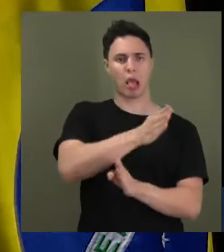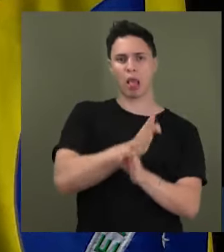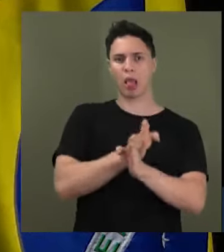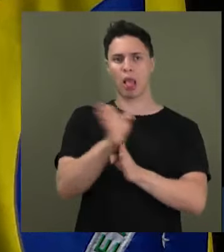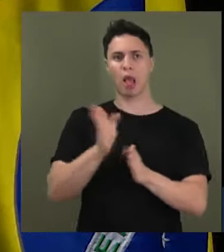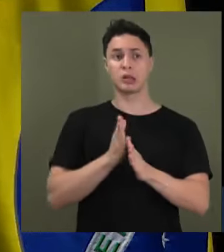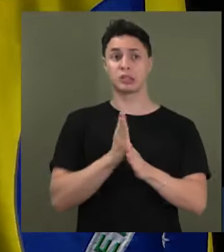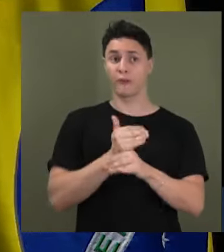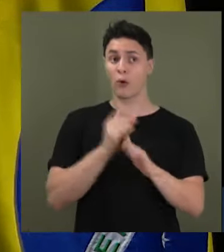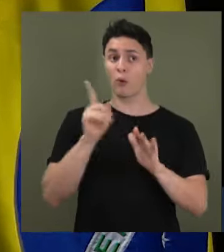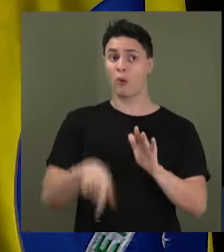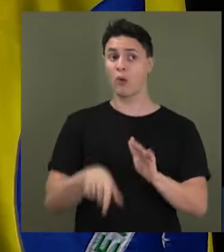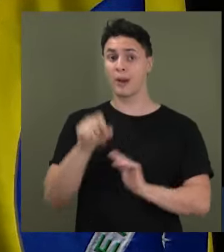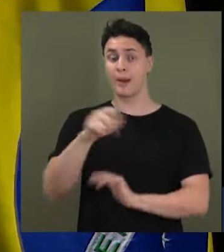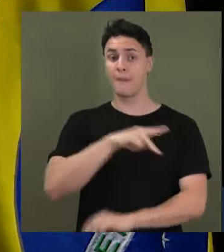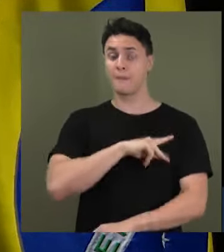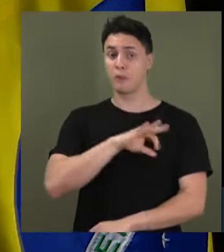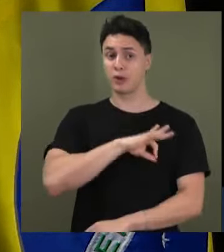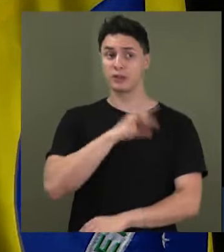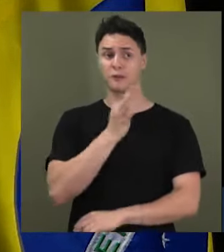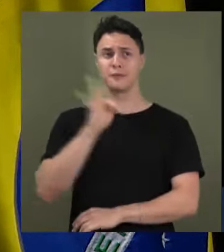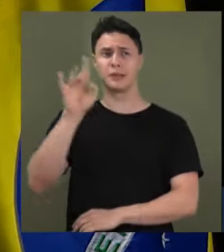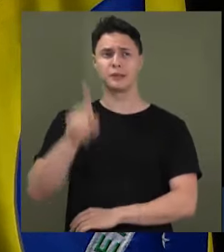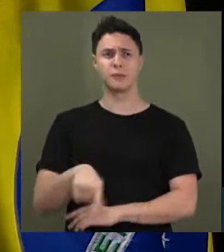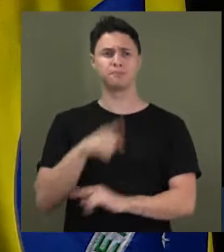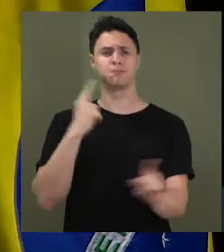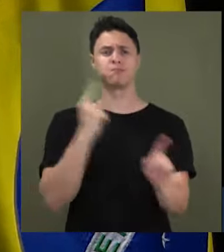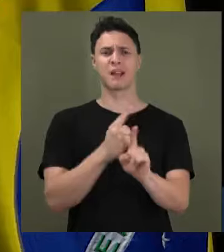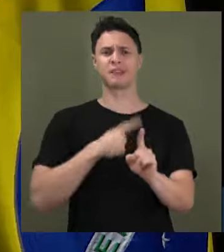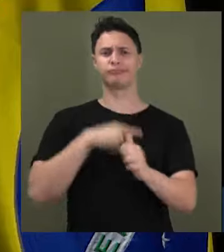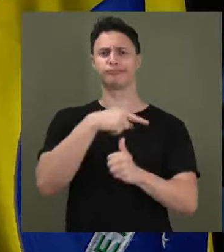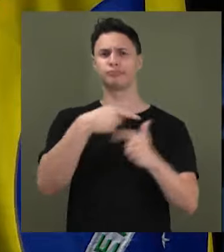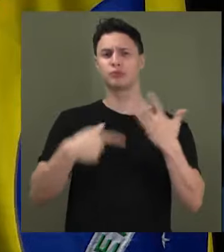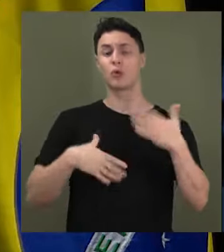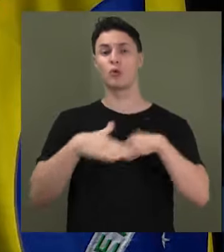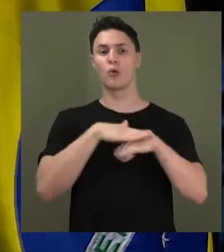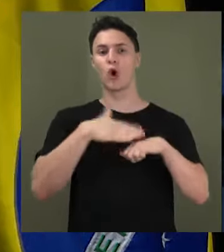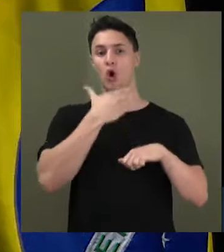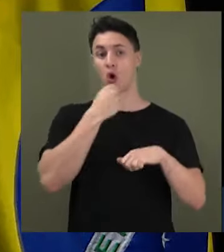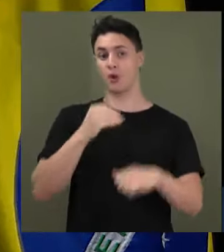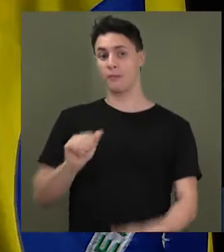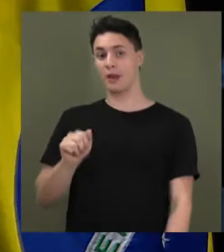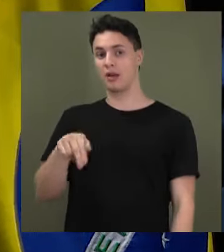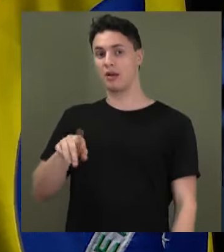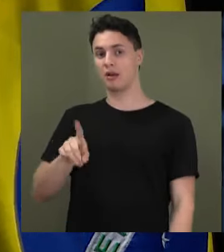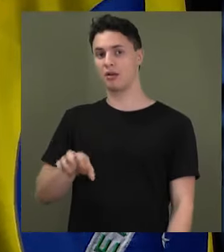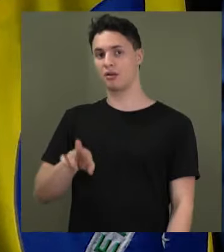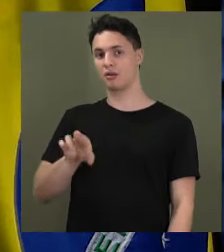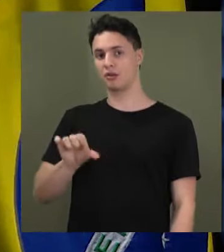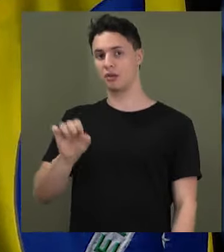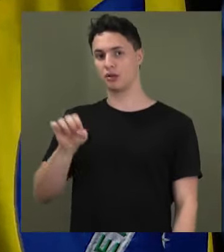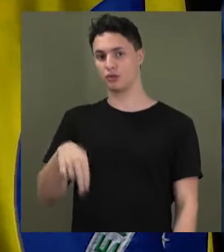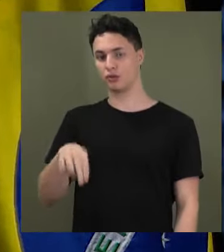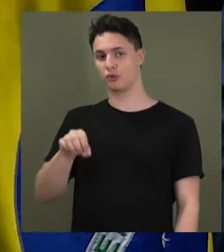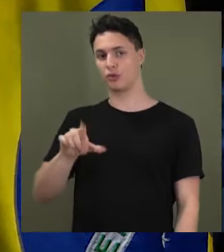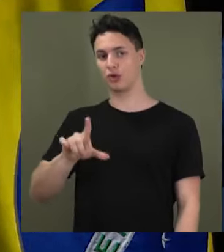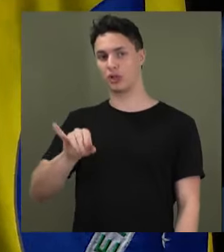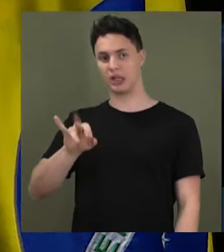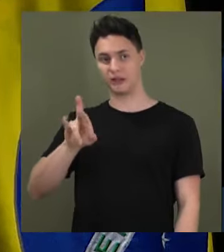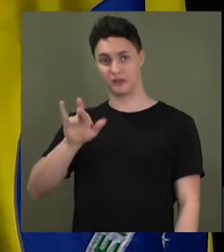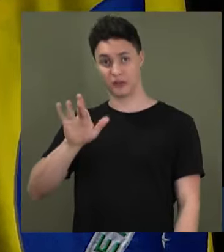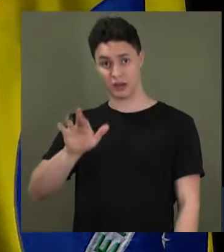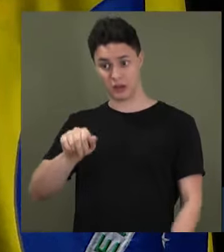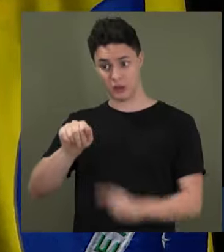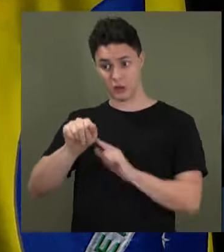Polícia Federal interceptou várias conversas do lobista Anderson de Oliveira Gonçalves com as equipes